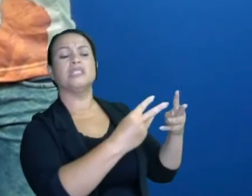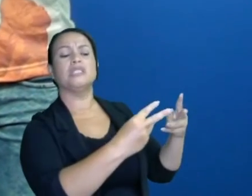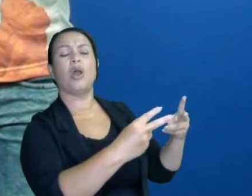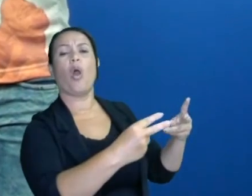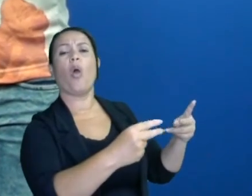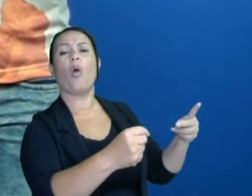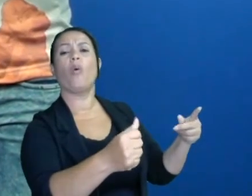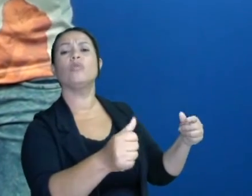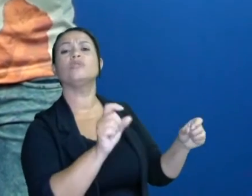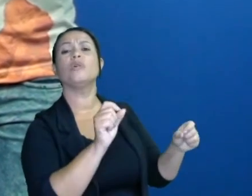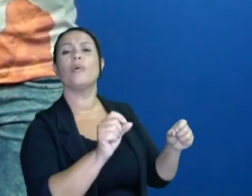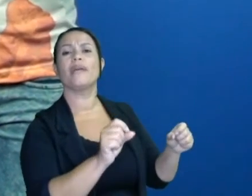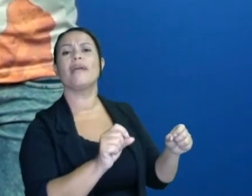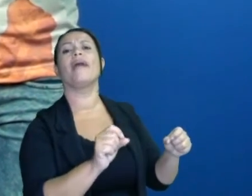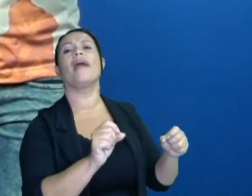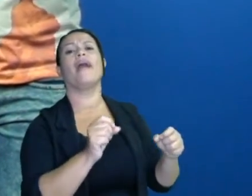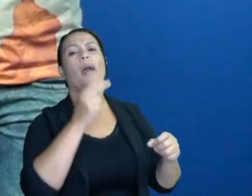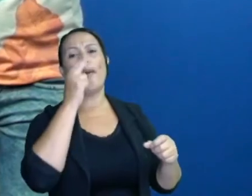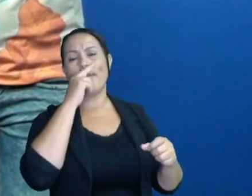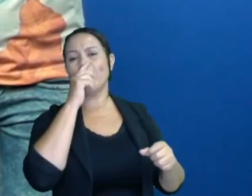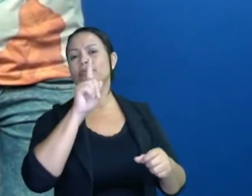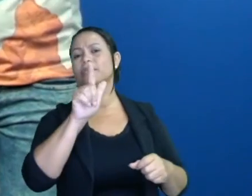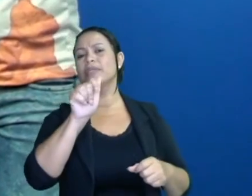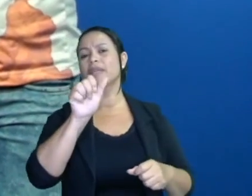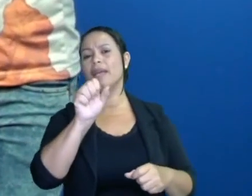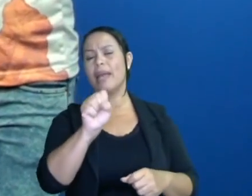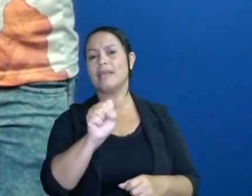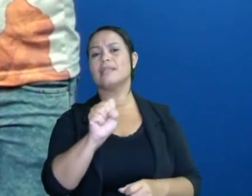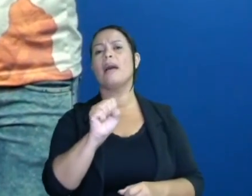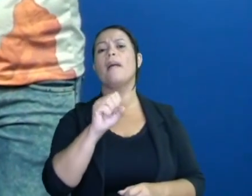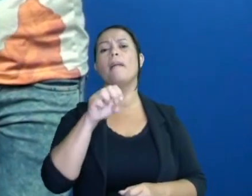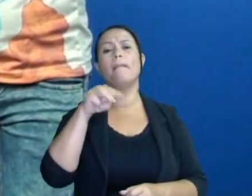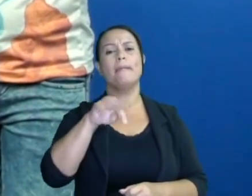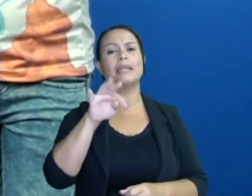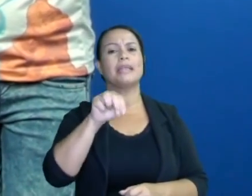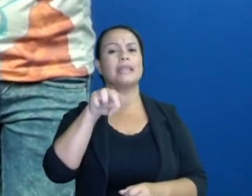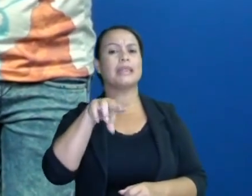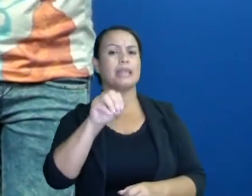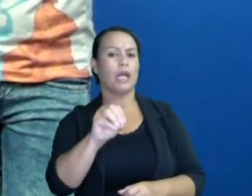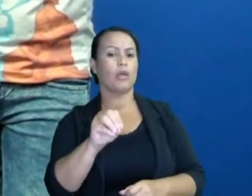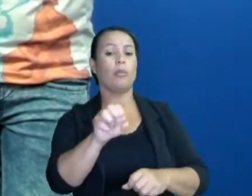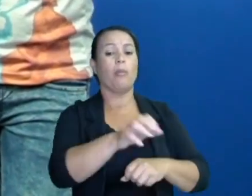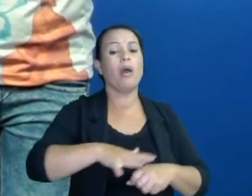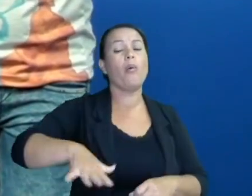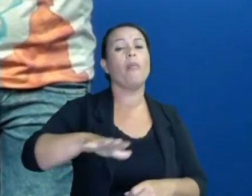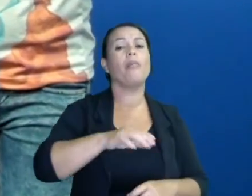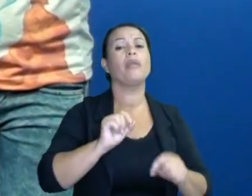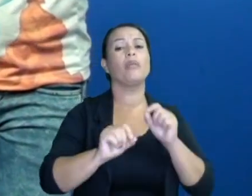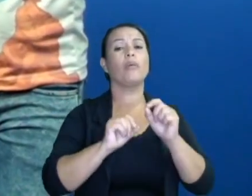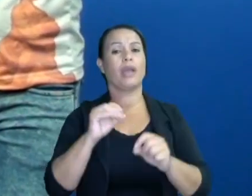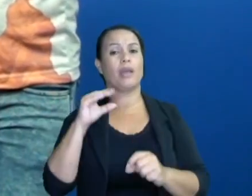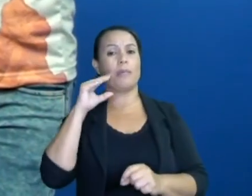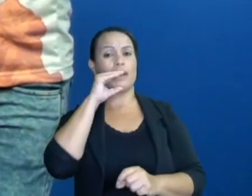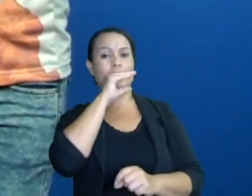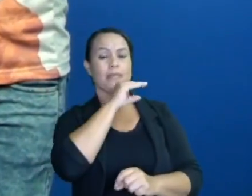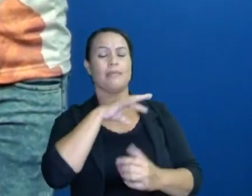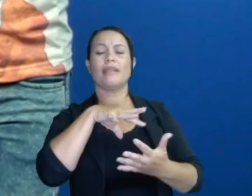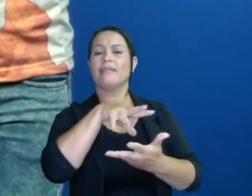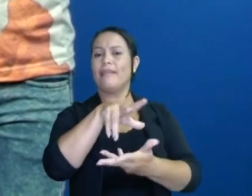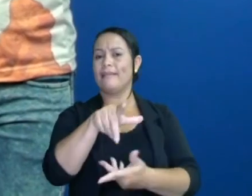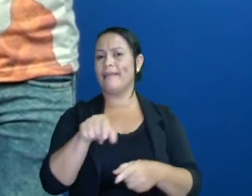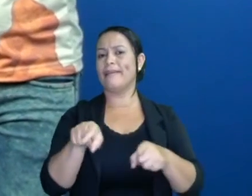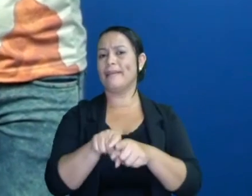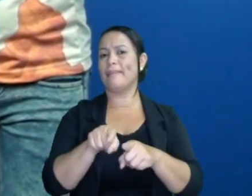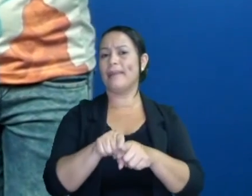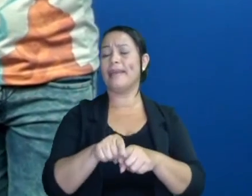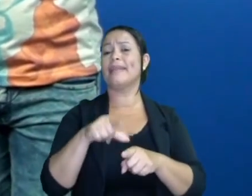decomposição, grande quantidade de gás metano que sai para o ambiente e que auxiliam no aquecimento do planeta Terra e também na